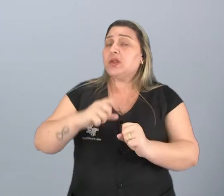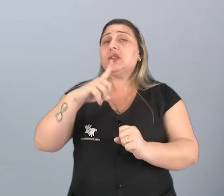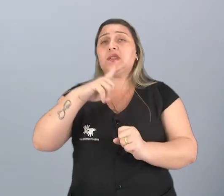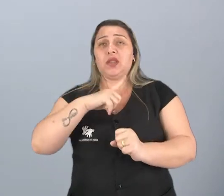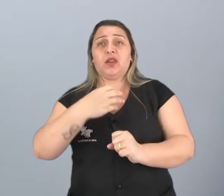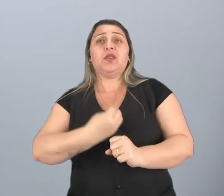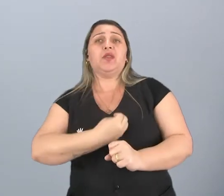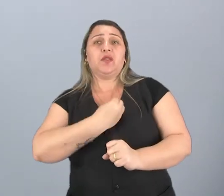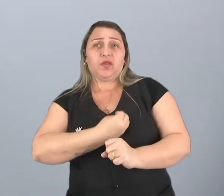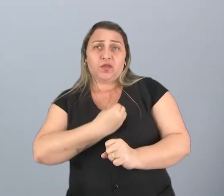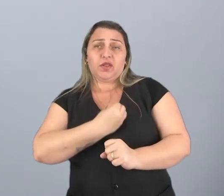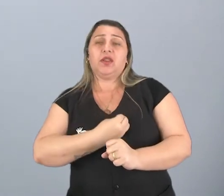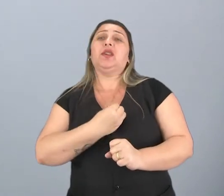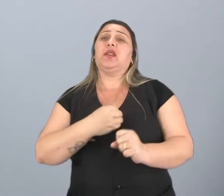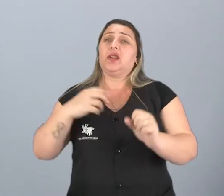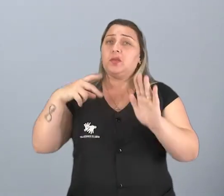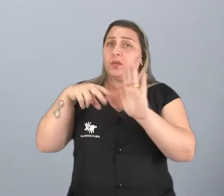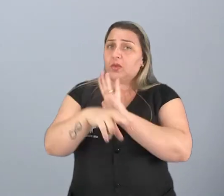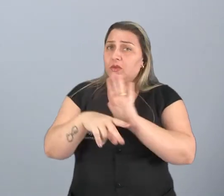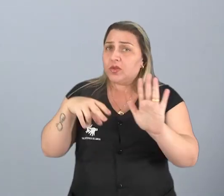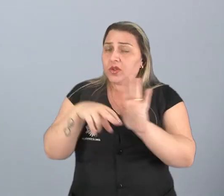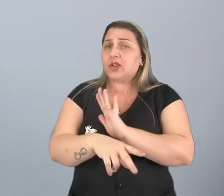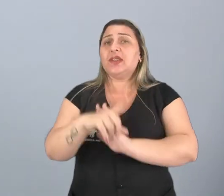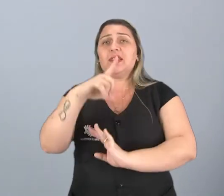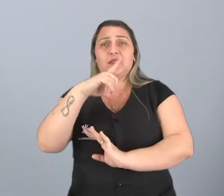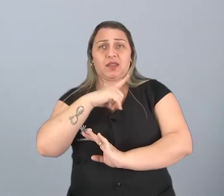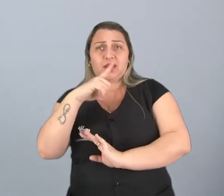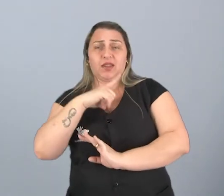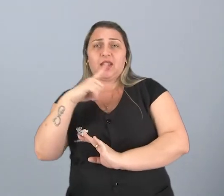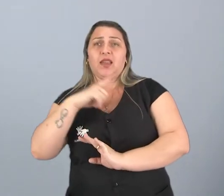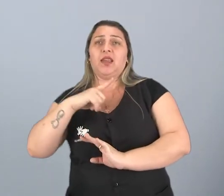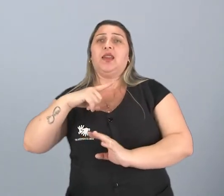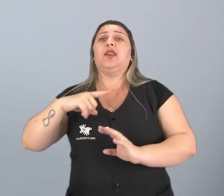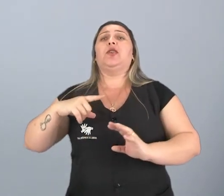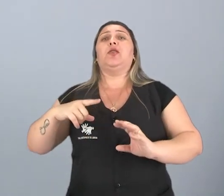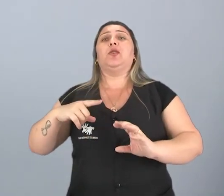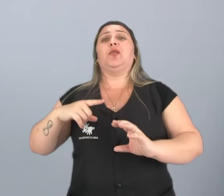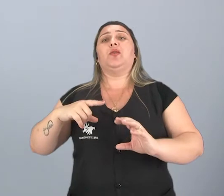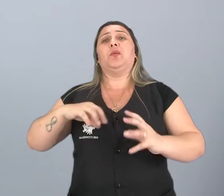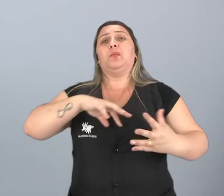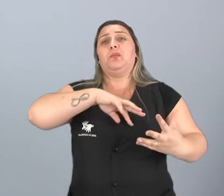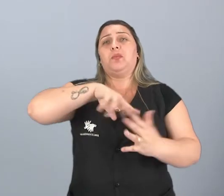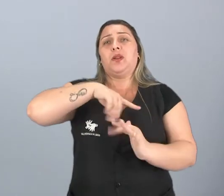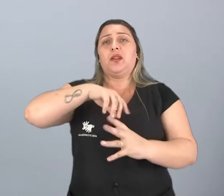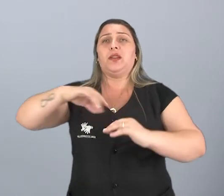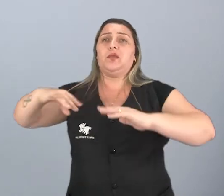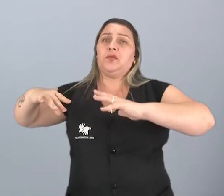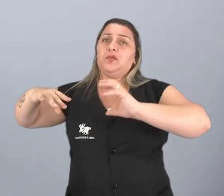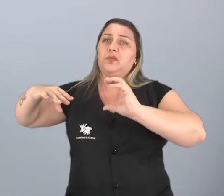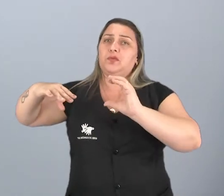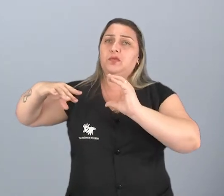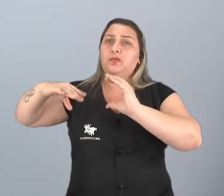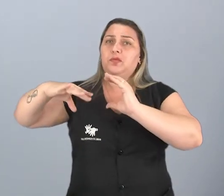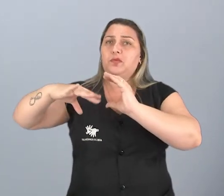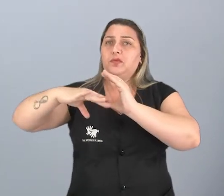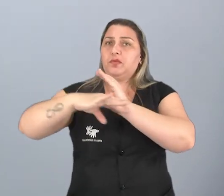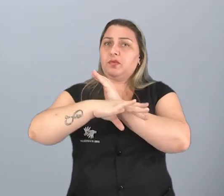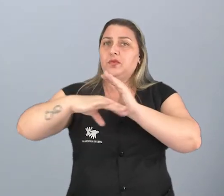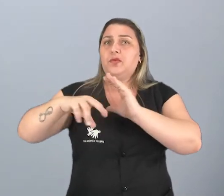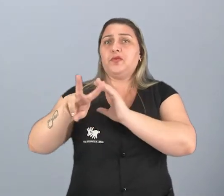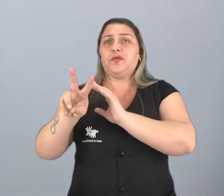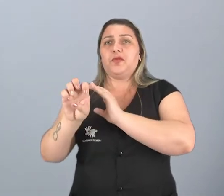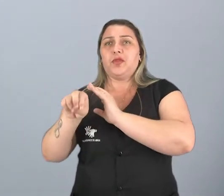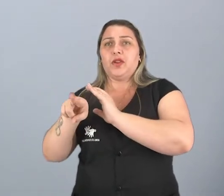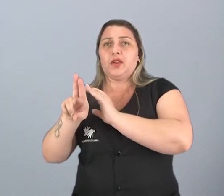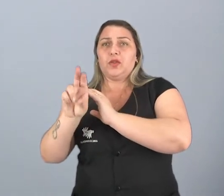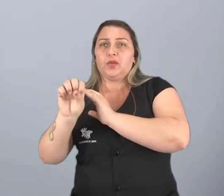existir formas, né, biológicas existentes no planeta Vênus, que ainda precisa ser descoberto, né, ser estudado com